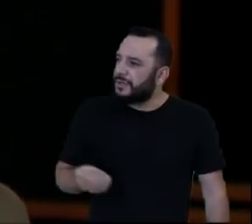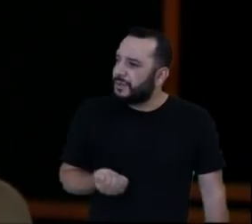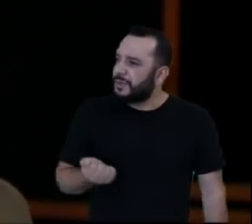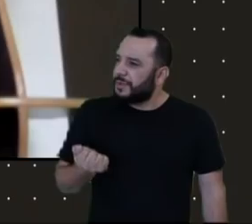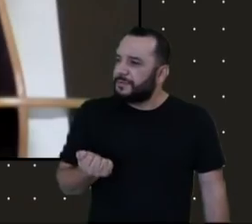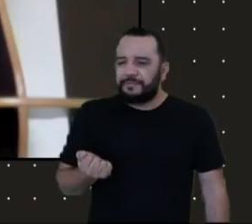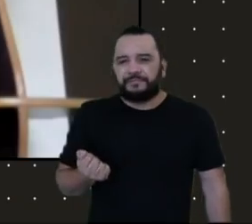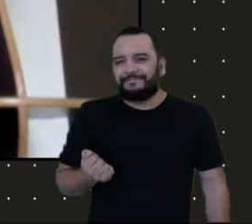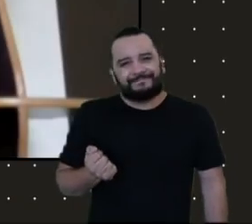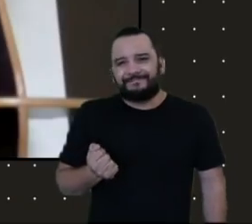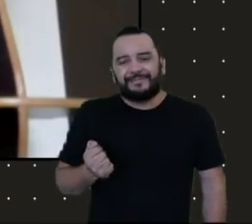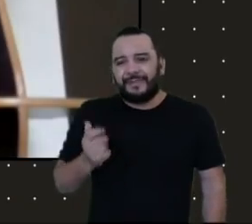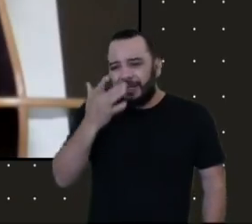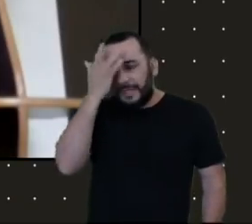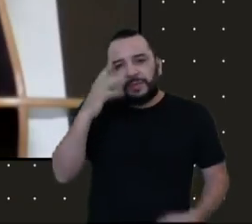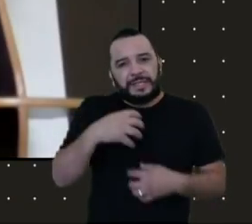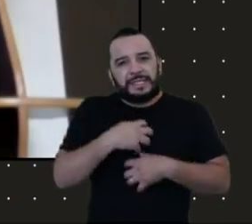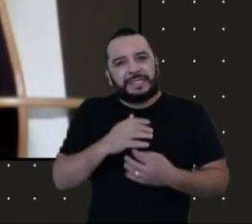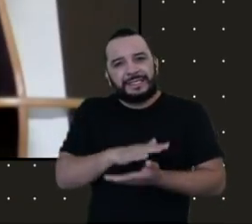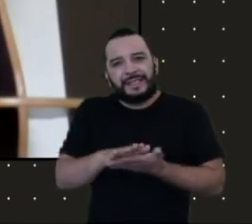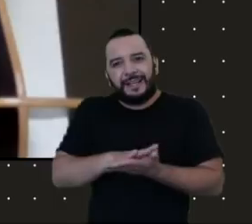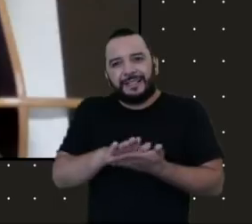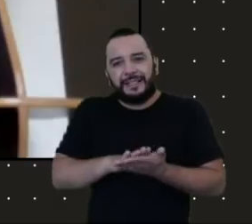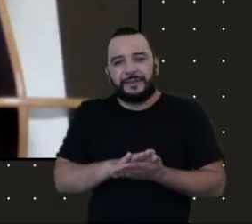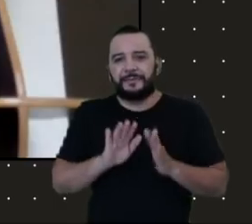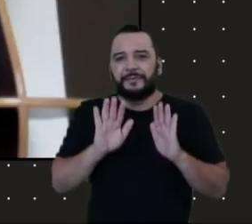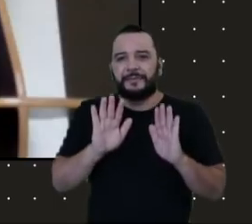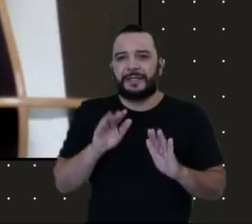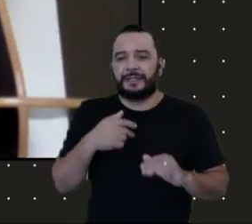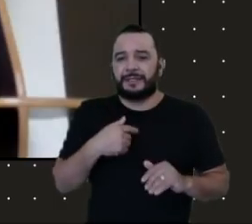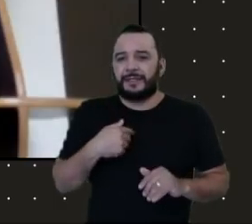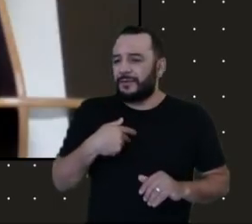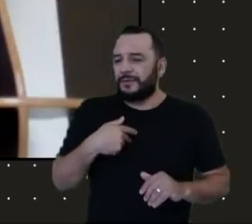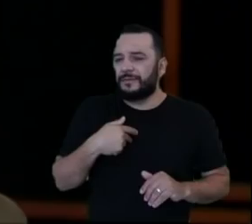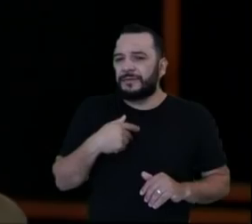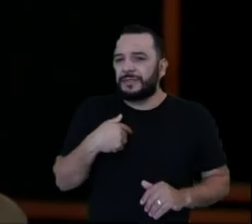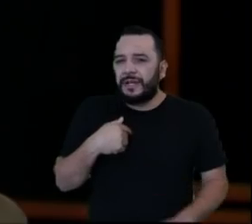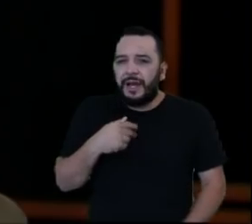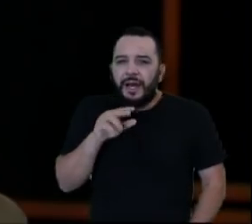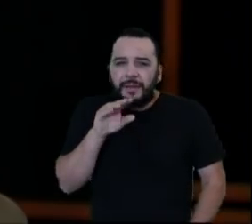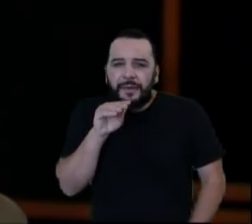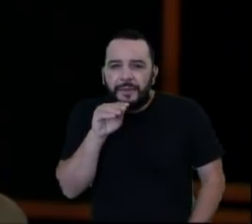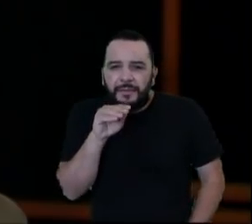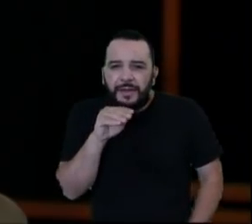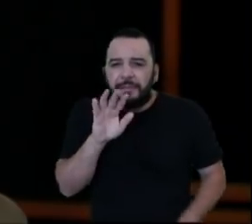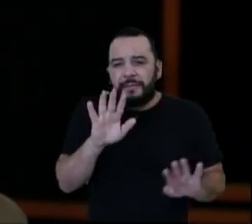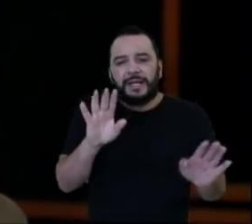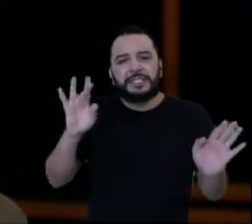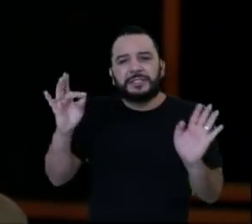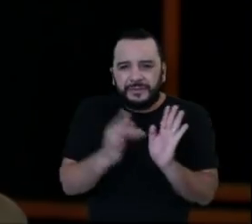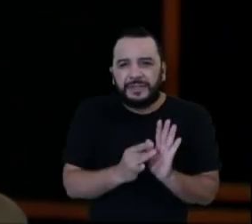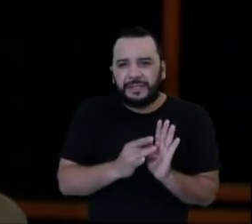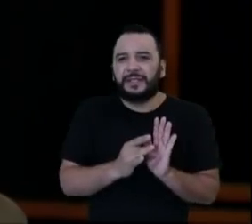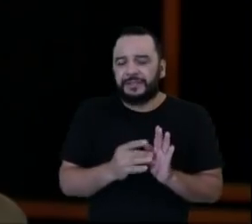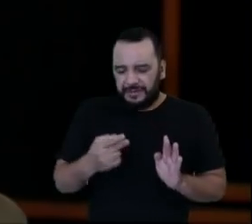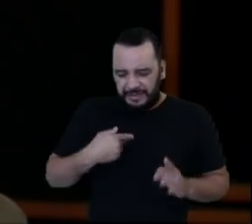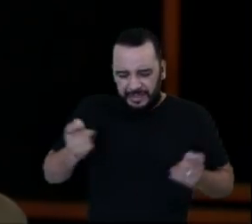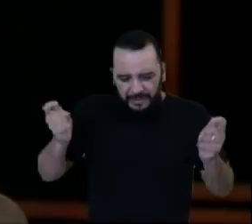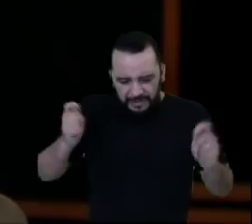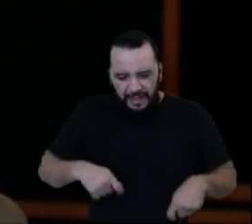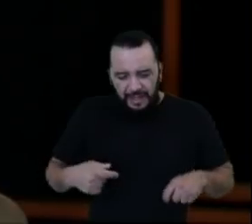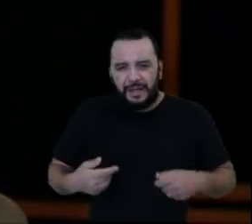só, que lindo. Se o seu possível fosse fazer frágil o ensaio de hoje, era isso que você tinha para me dar hoje. Não